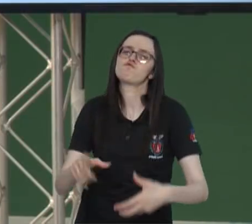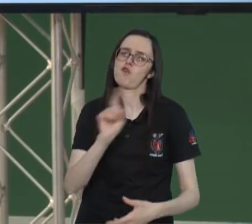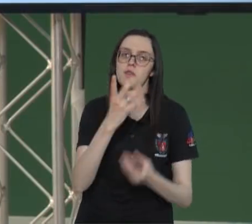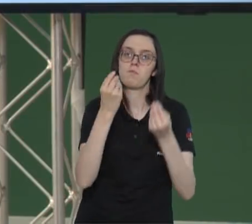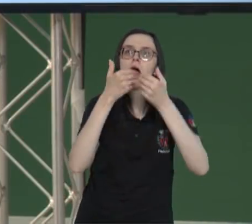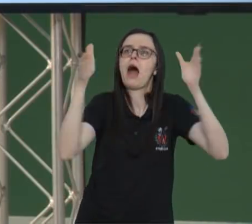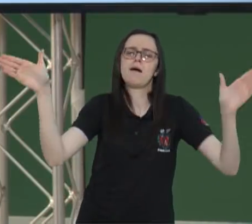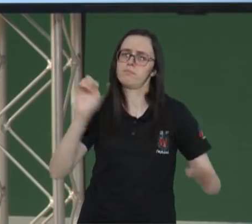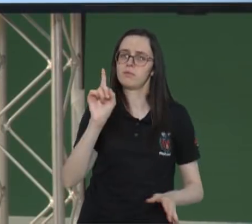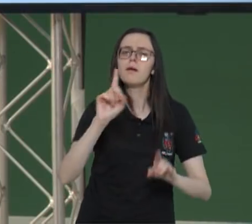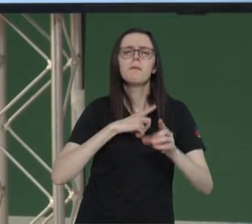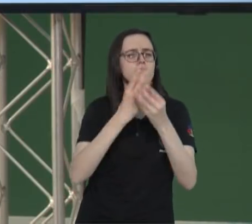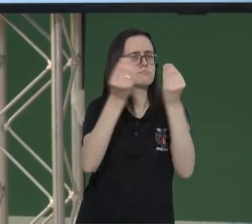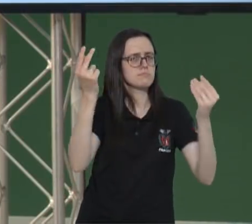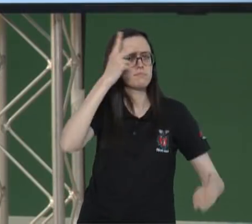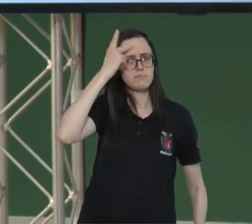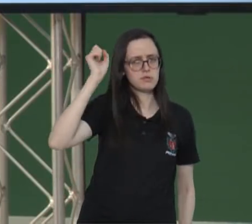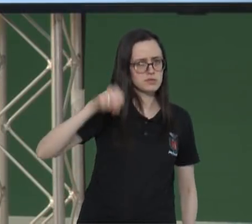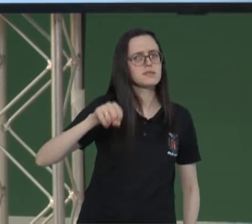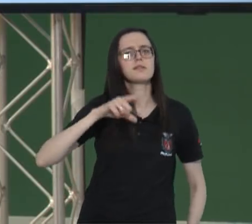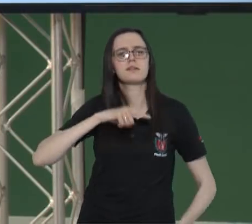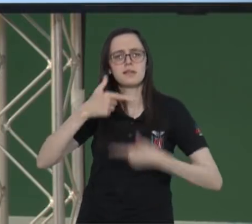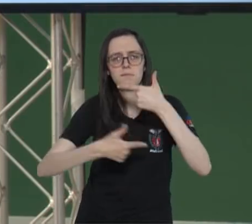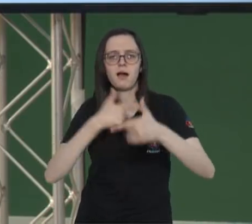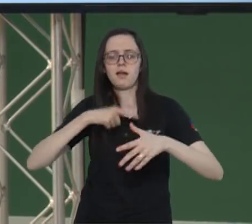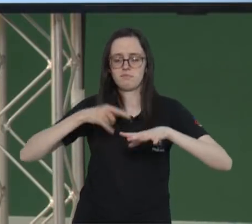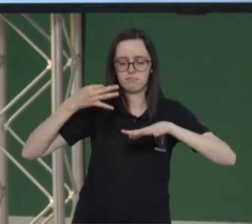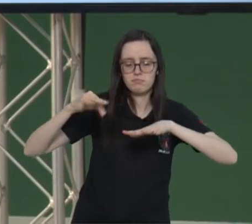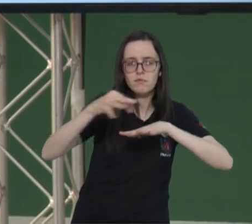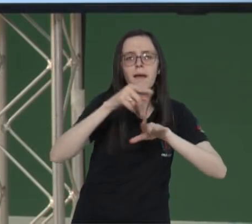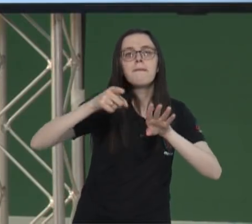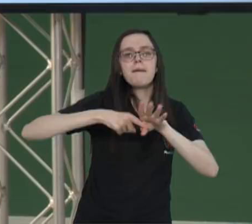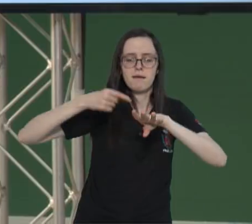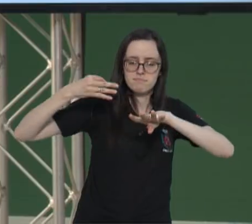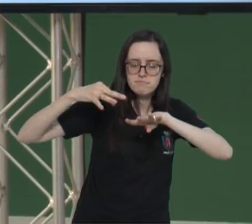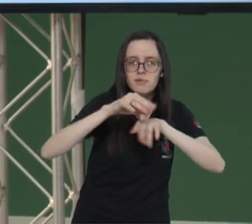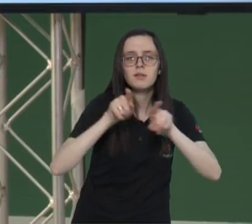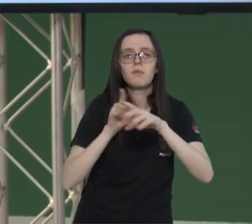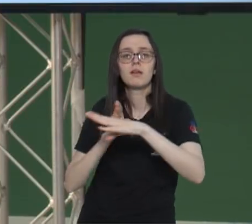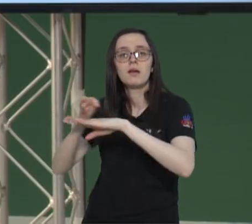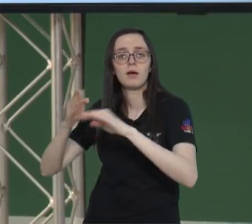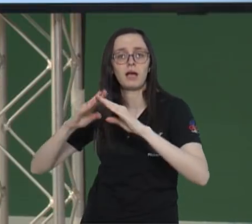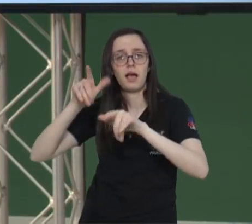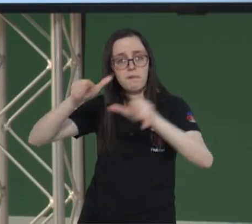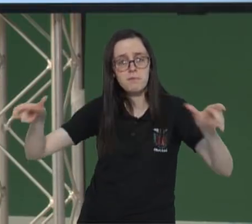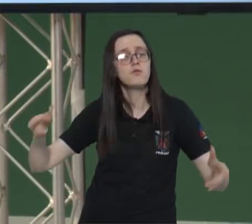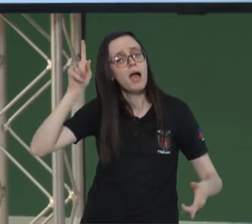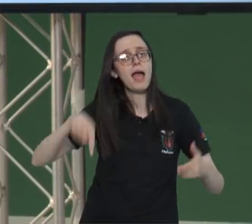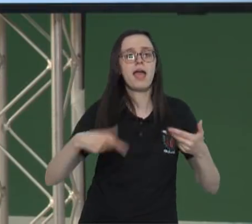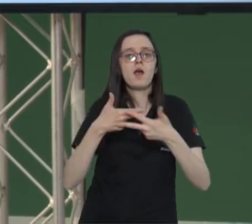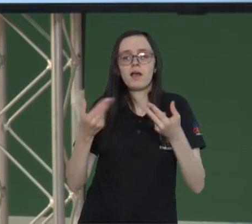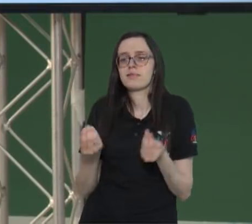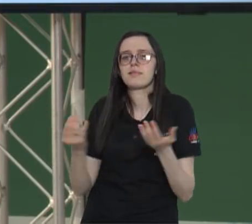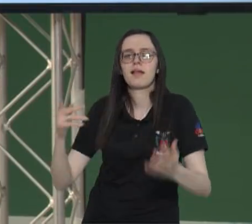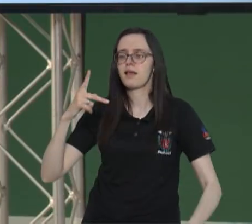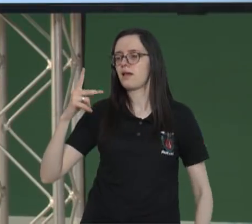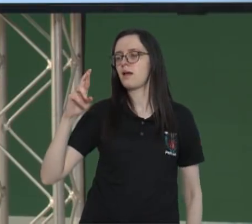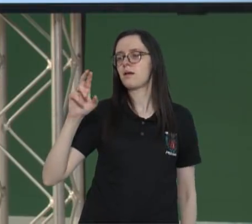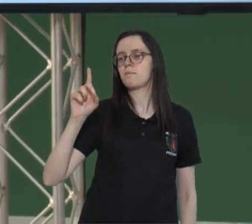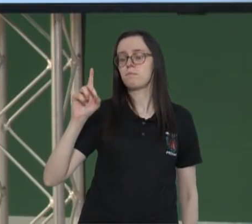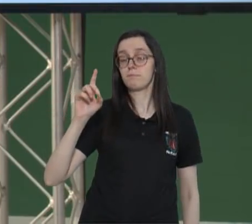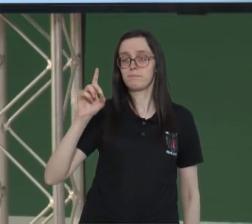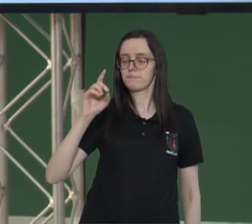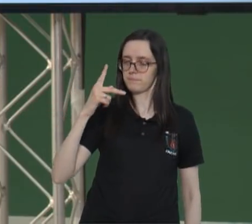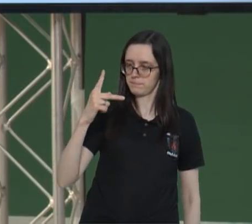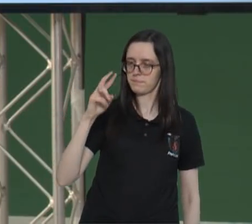bem. Mas tem bastante gente que, né, faz a mão, o pé, por exemplo, vai na casa das pessoas. E isso é um produto, né? Ela está oferecendo um serviço,